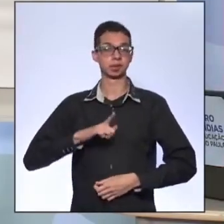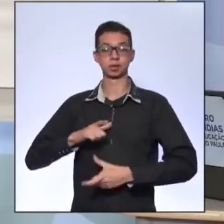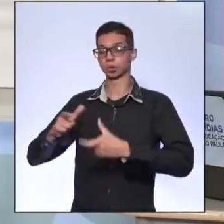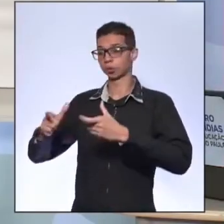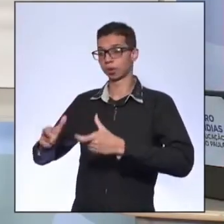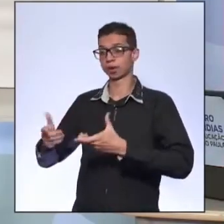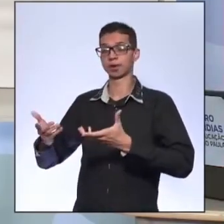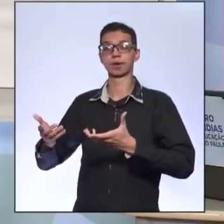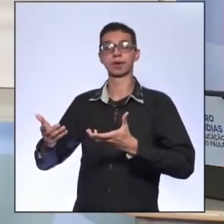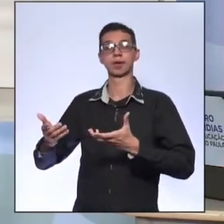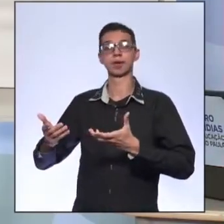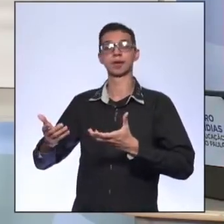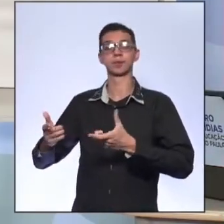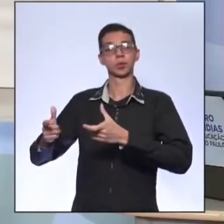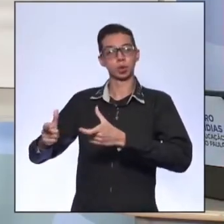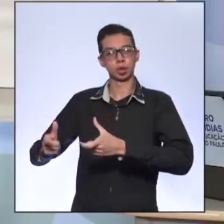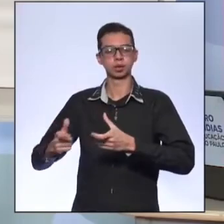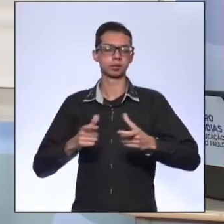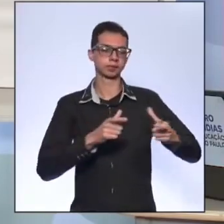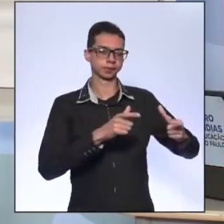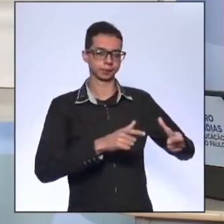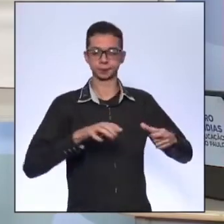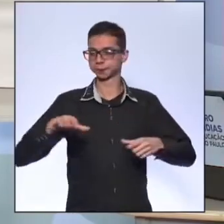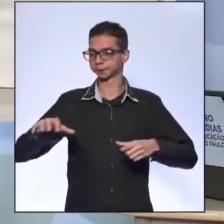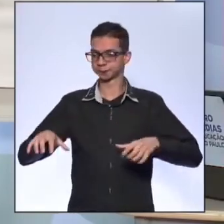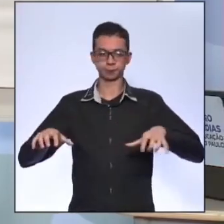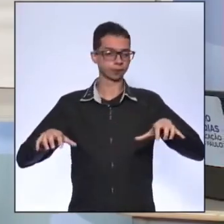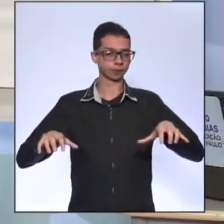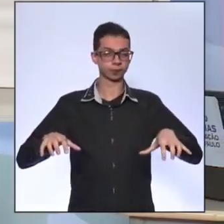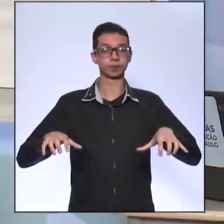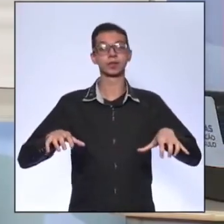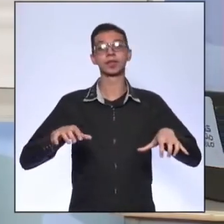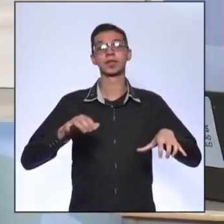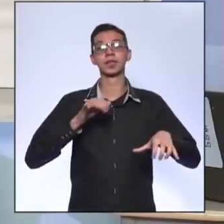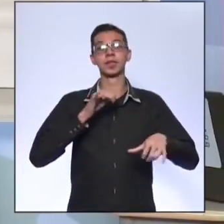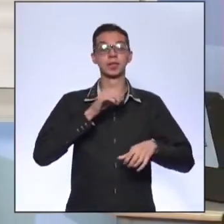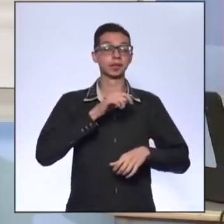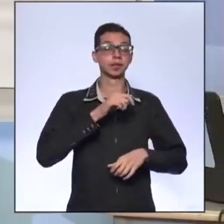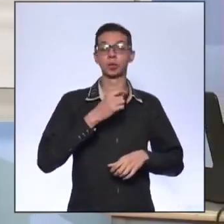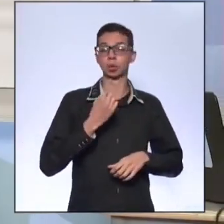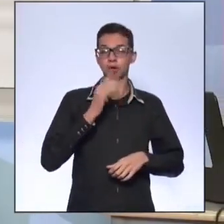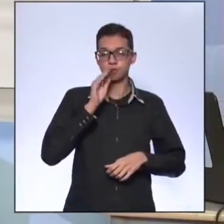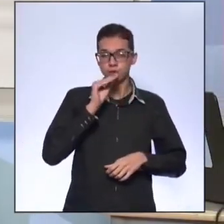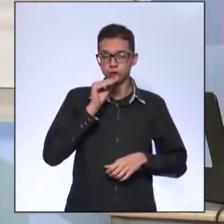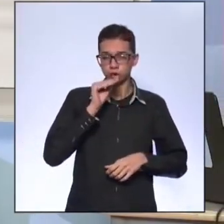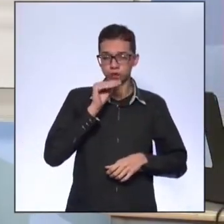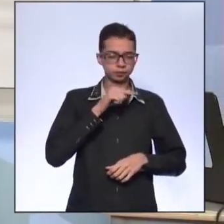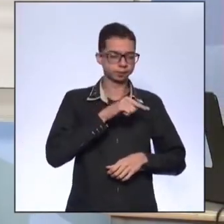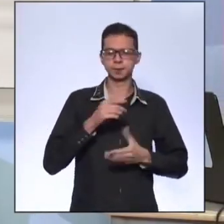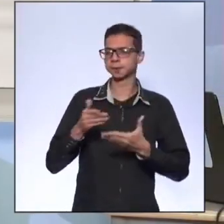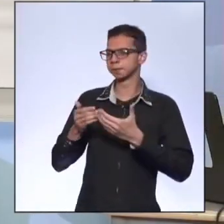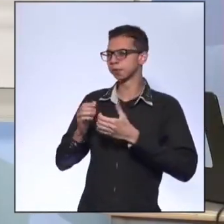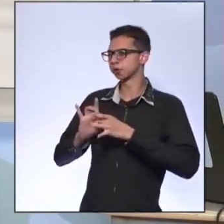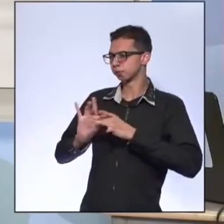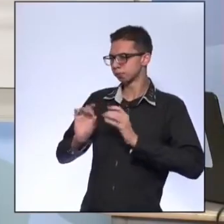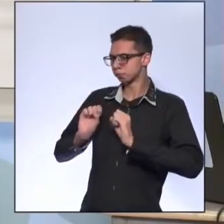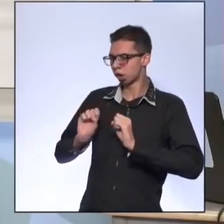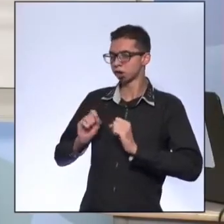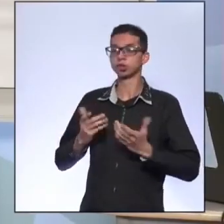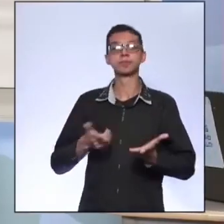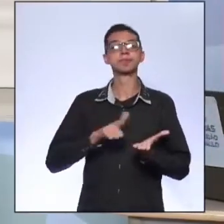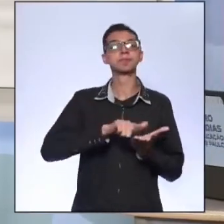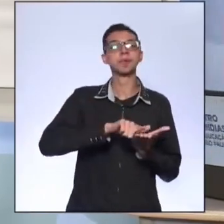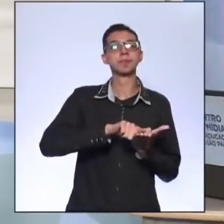ideias, onde um funcionário da galeria X pedia autorização e colocava lá, propagandeando alguns